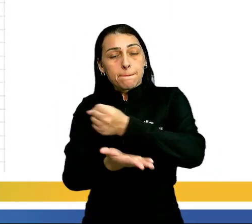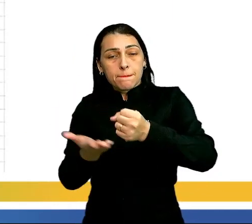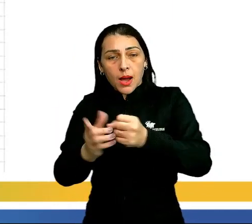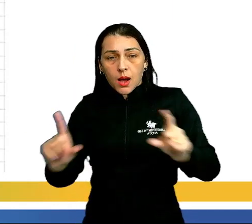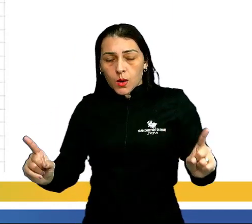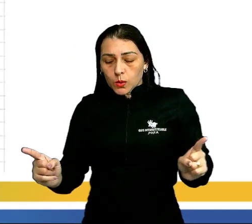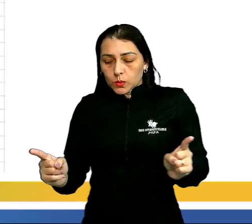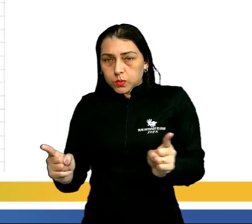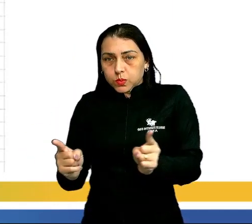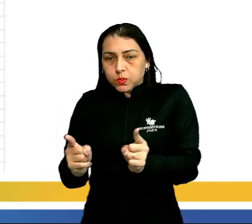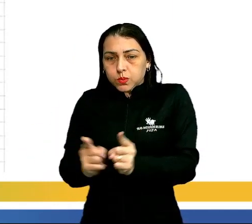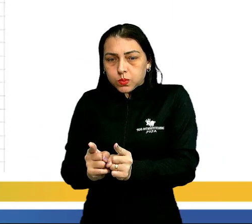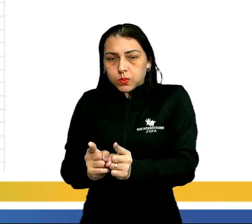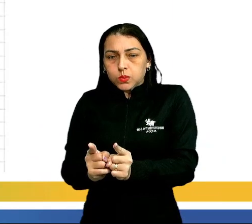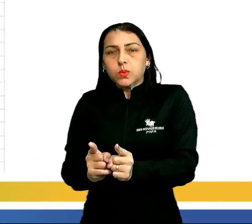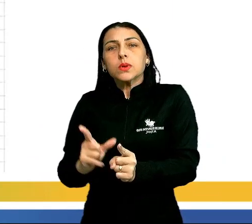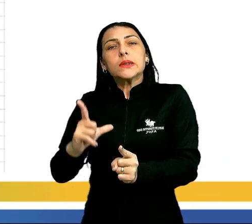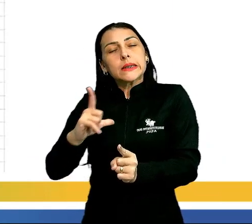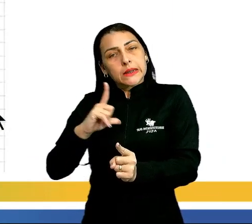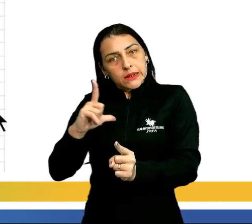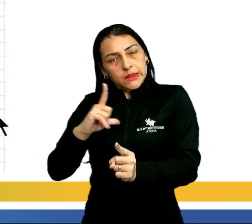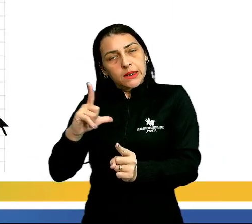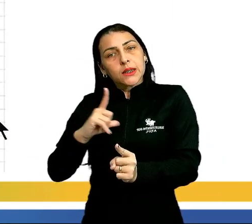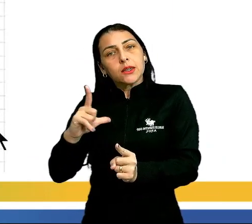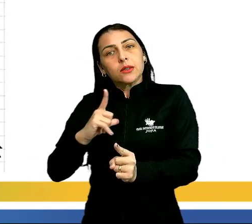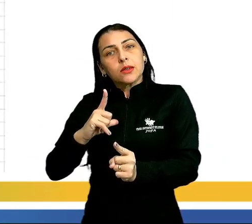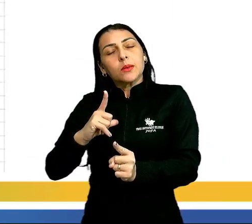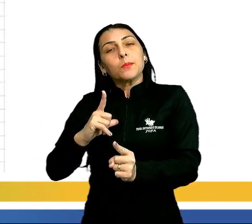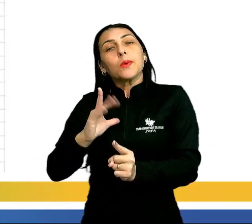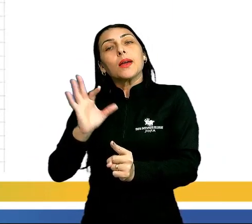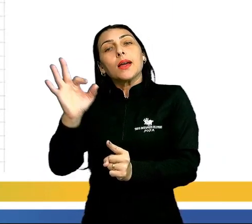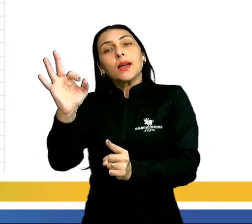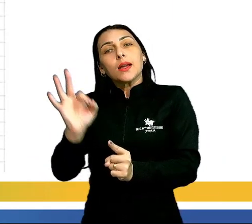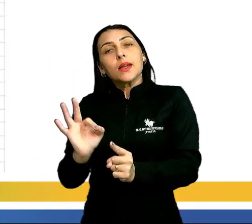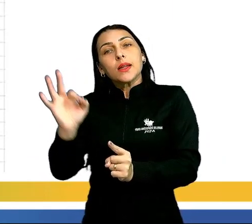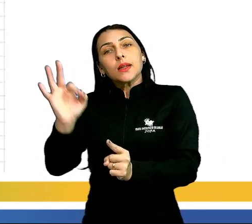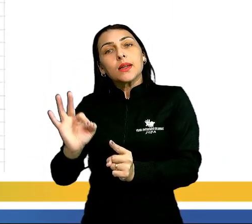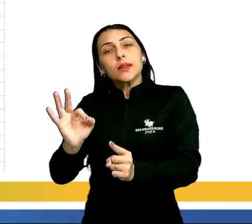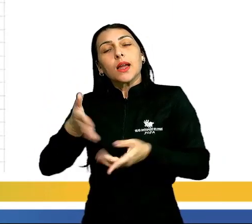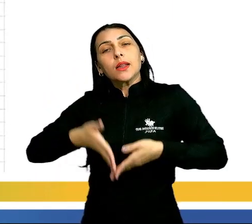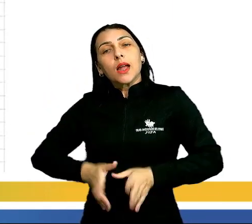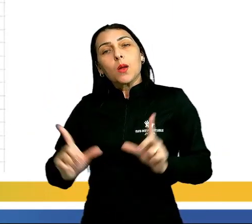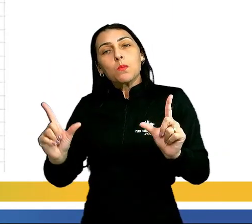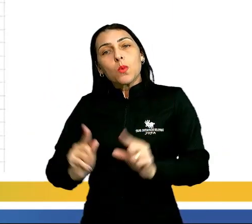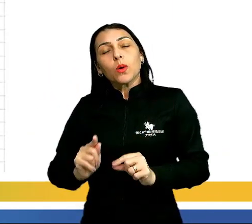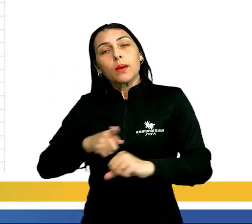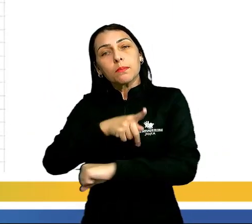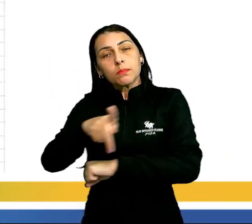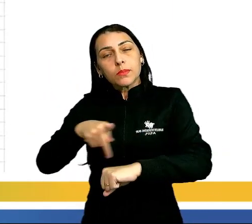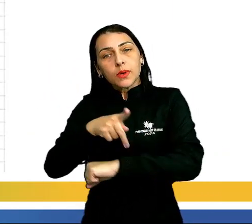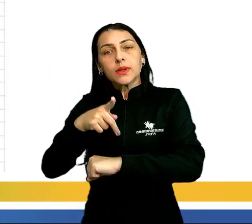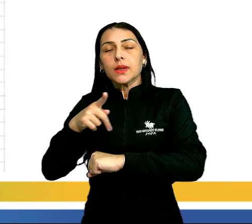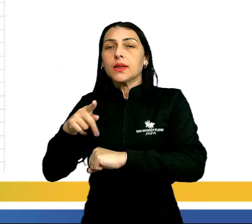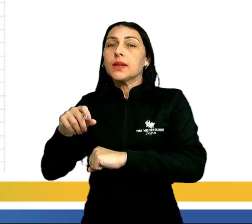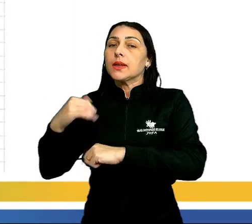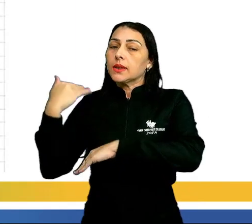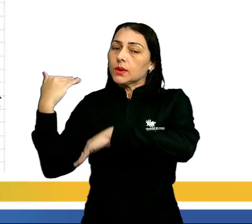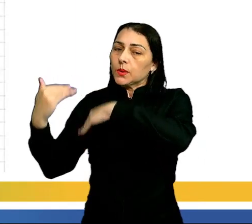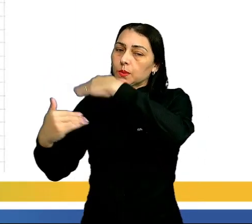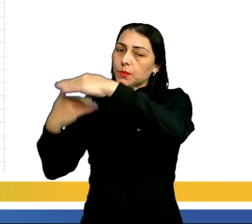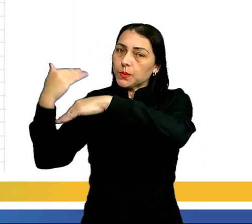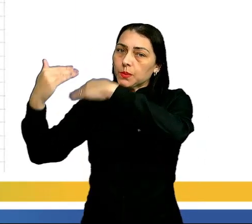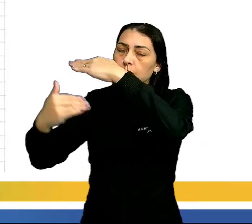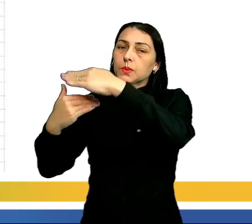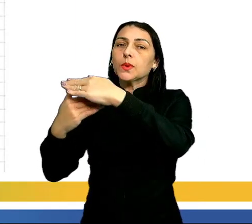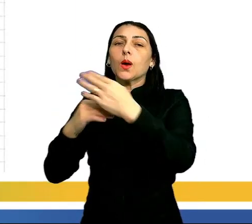é reduzida, nós temos a redução da taxa de natalidade e é comum em países desenvolvidos.